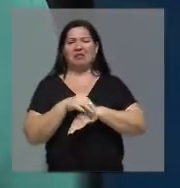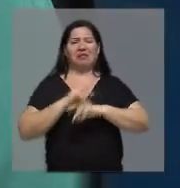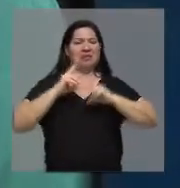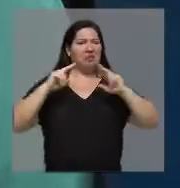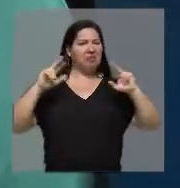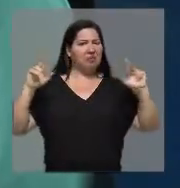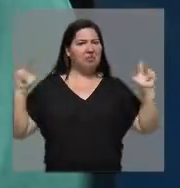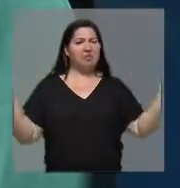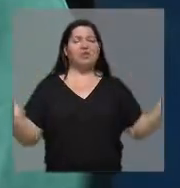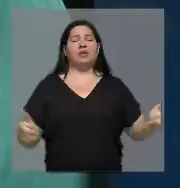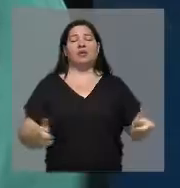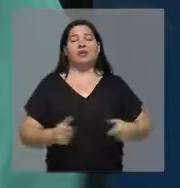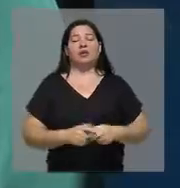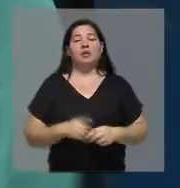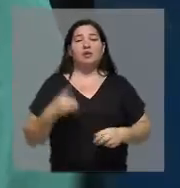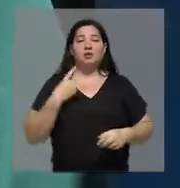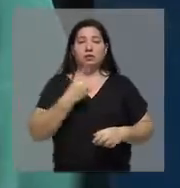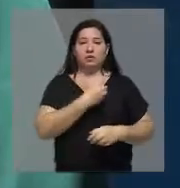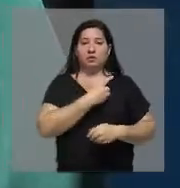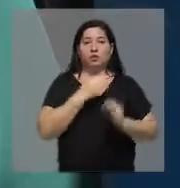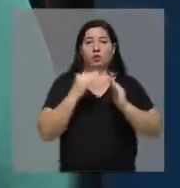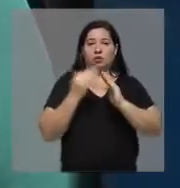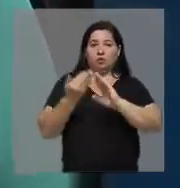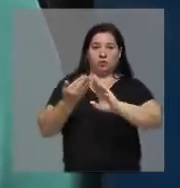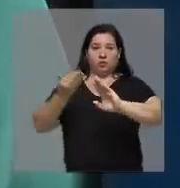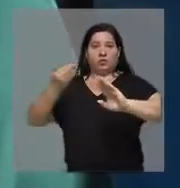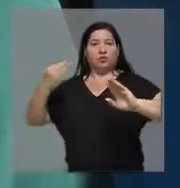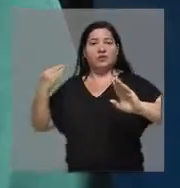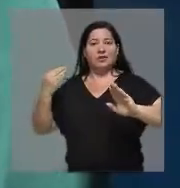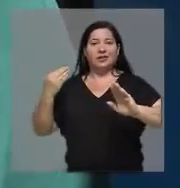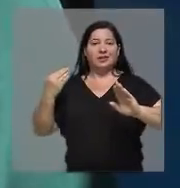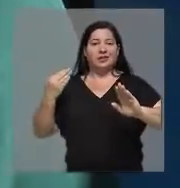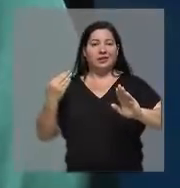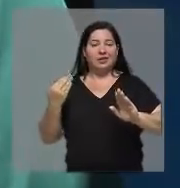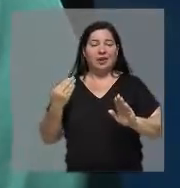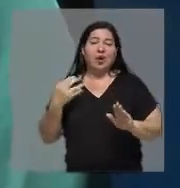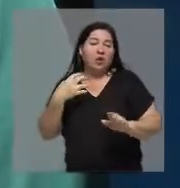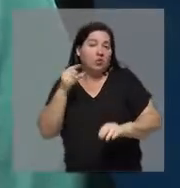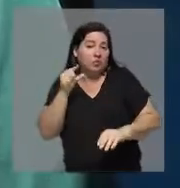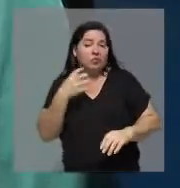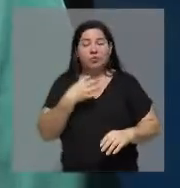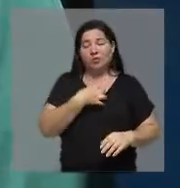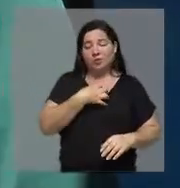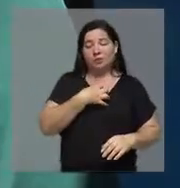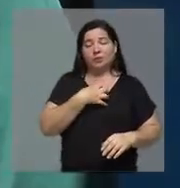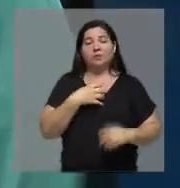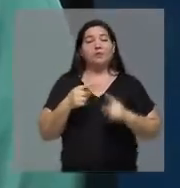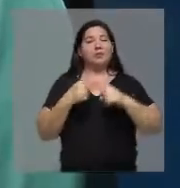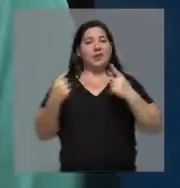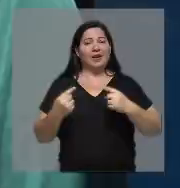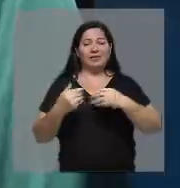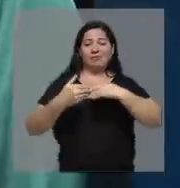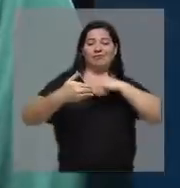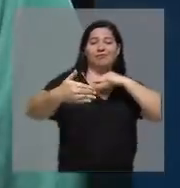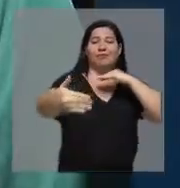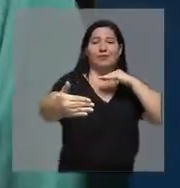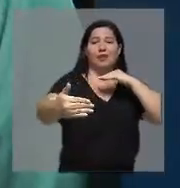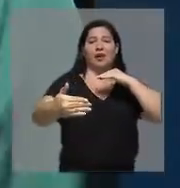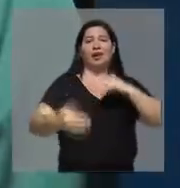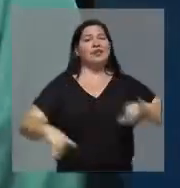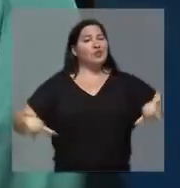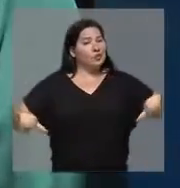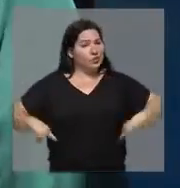gente que mora aqui em cima, ainda a gente não sente tanto, mas o pessoal da população lá de baixo sofre muito com esses matos. Então a gente